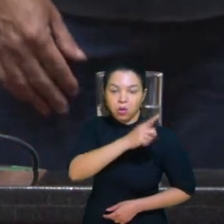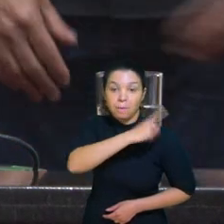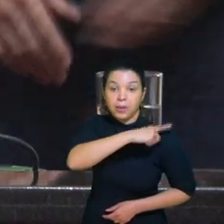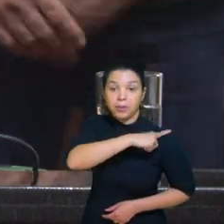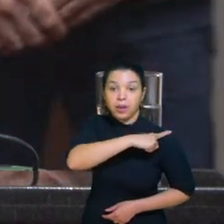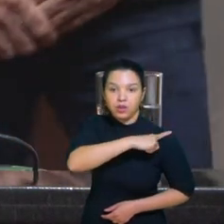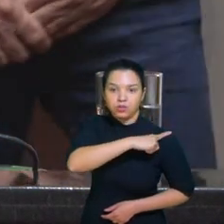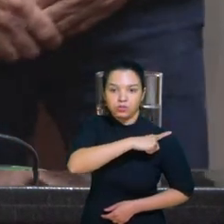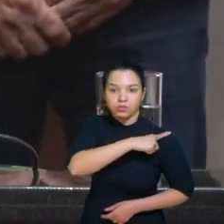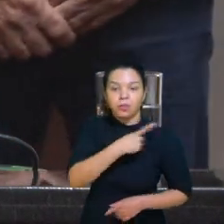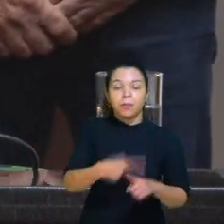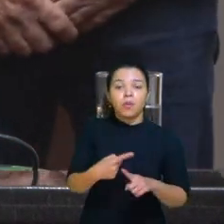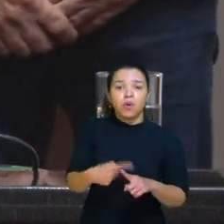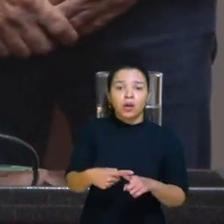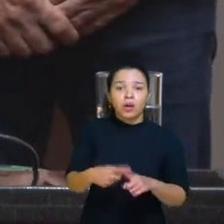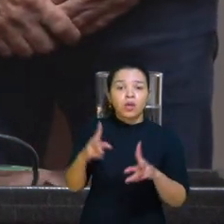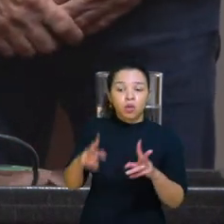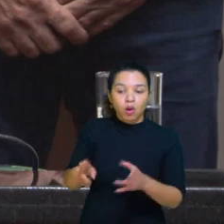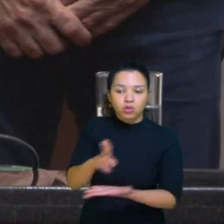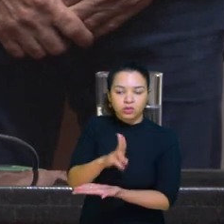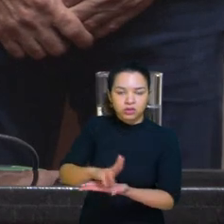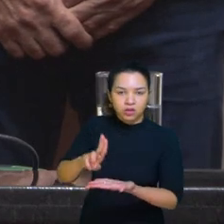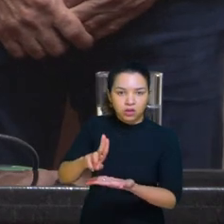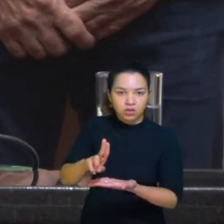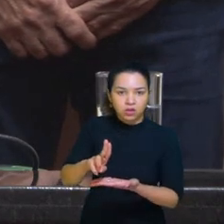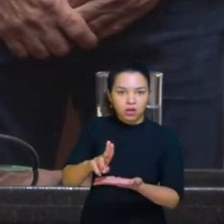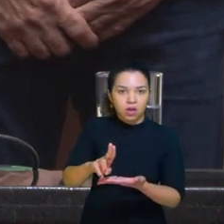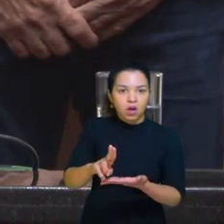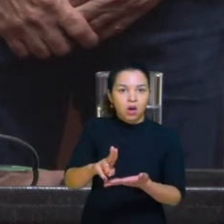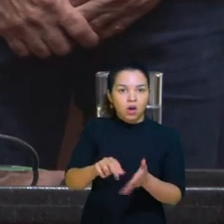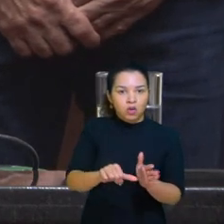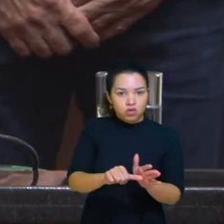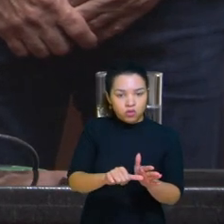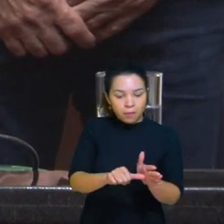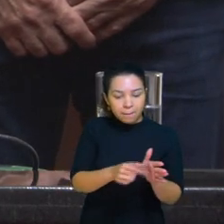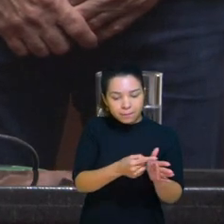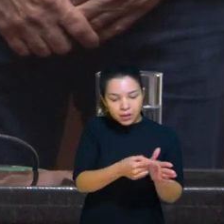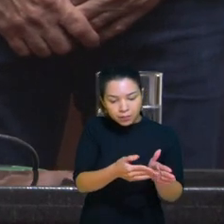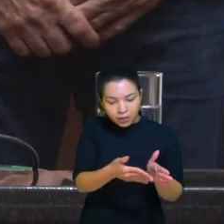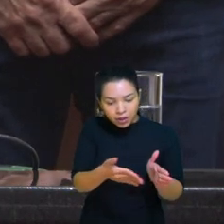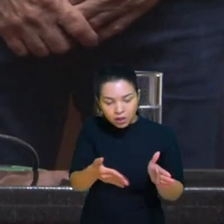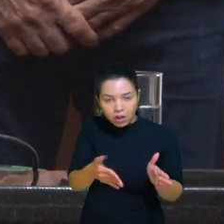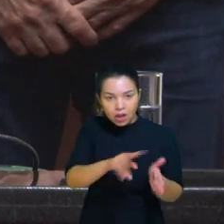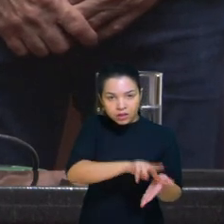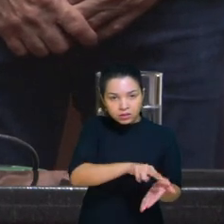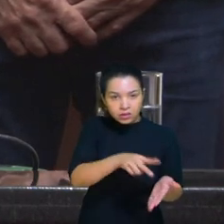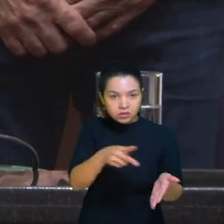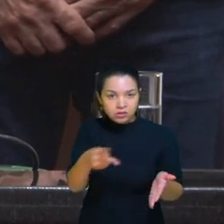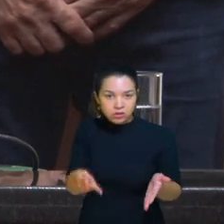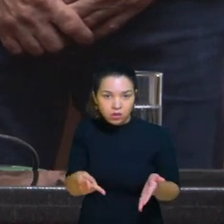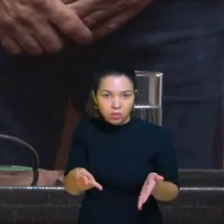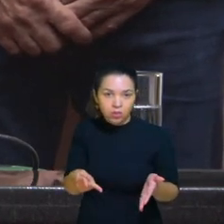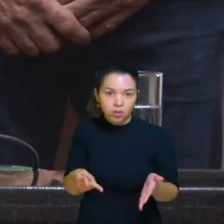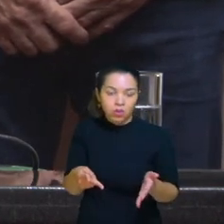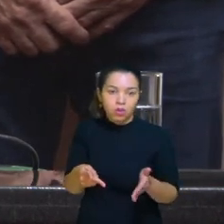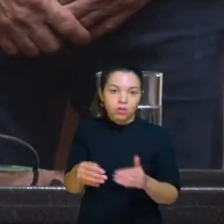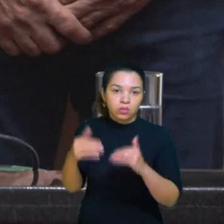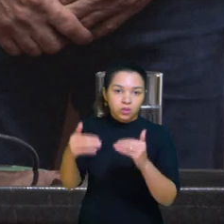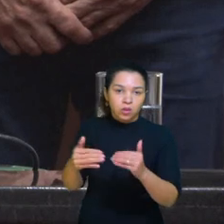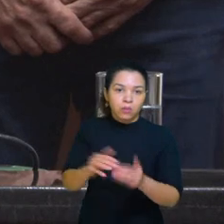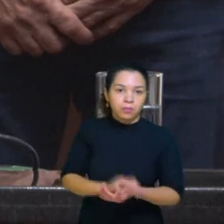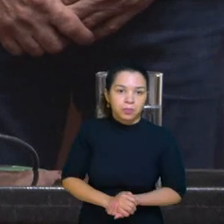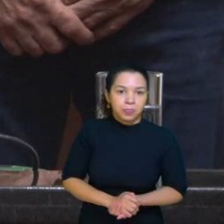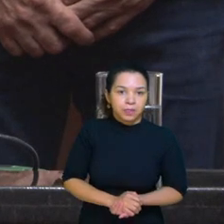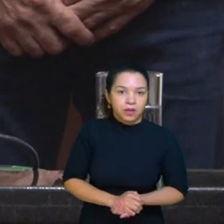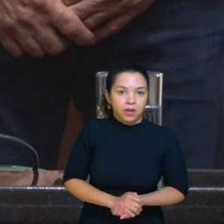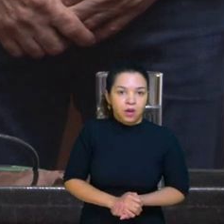universidade os primeiros semestres são a transição do ensino médio para ensino superior o primeiro ano é a transição do nono ano para o